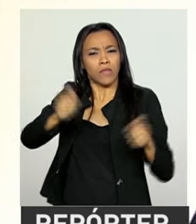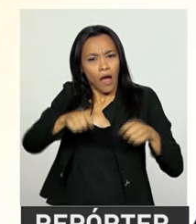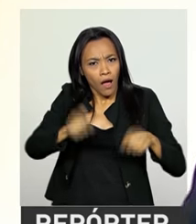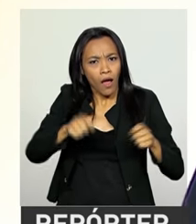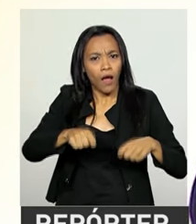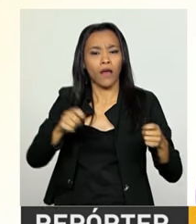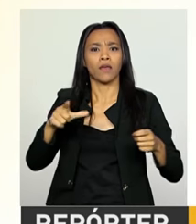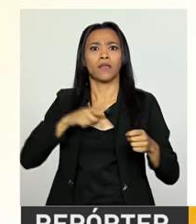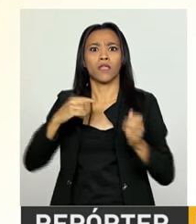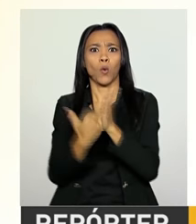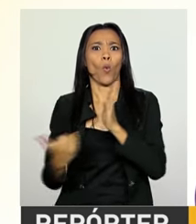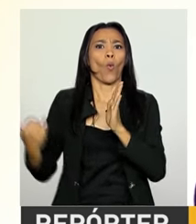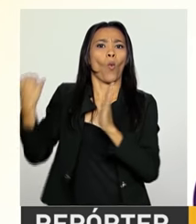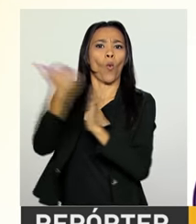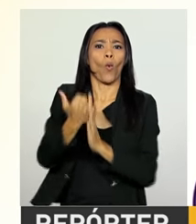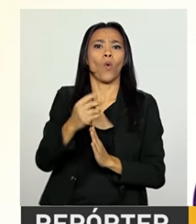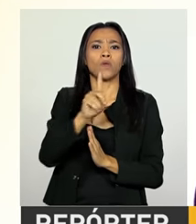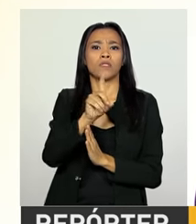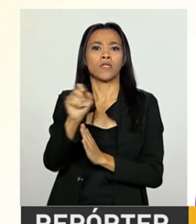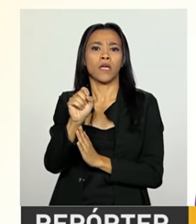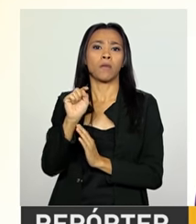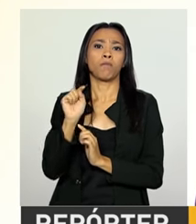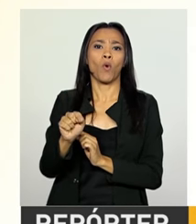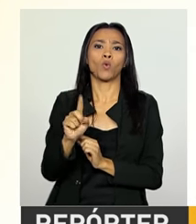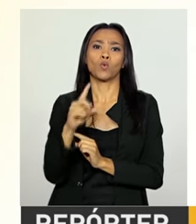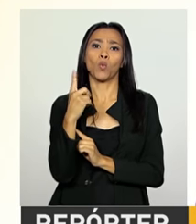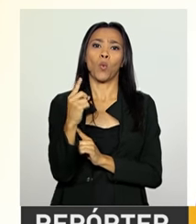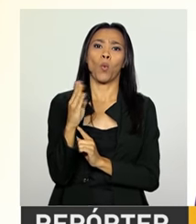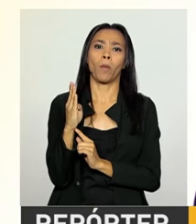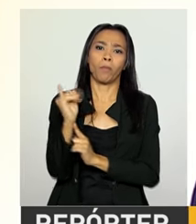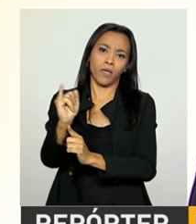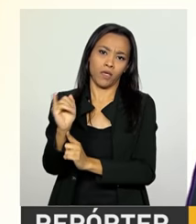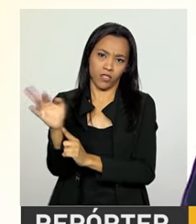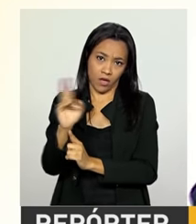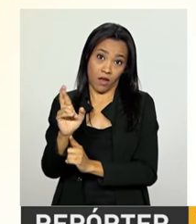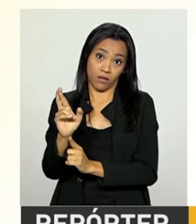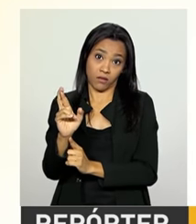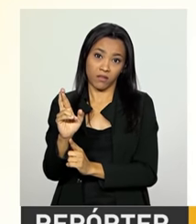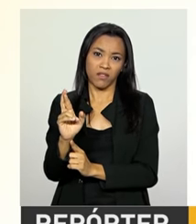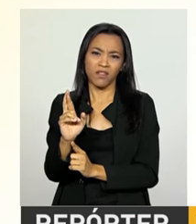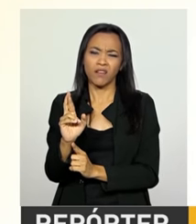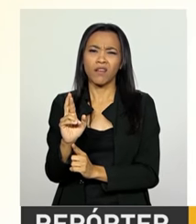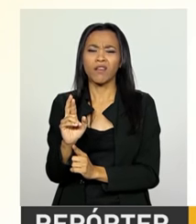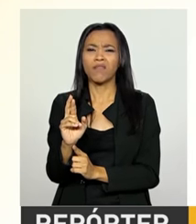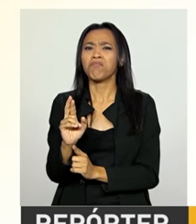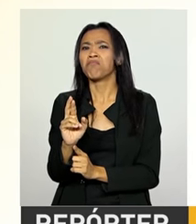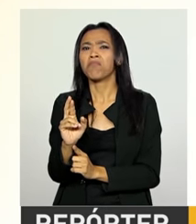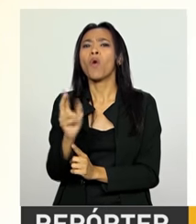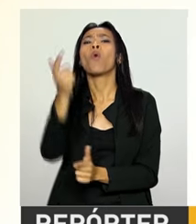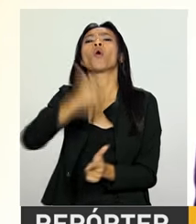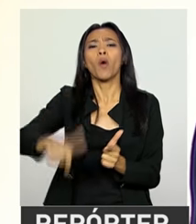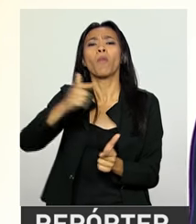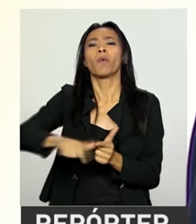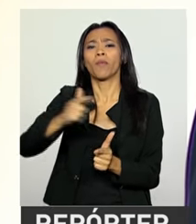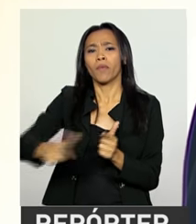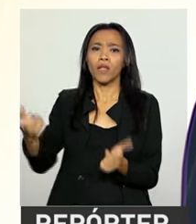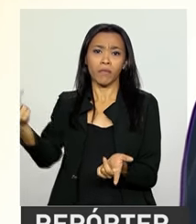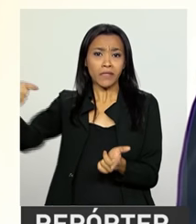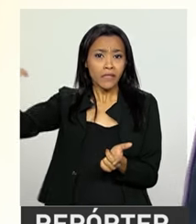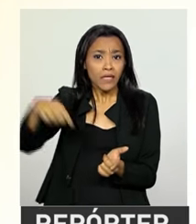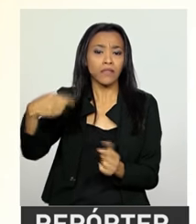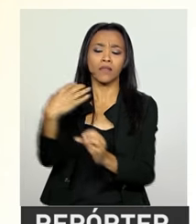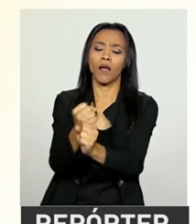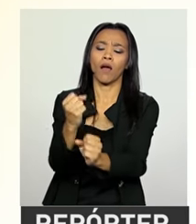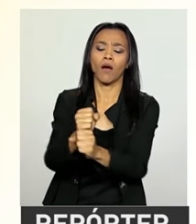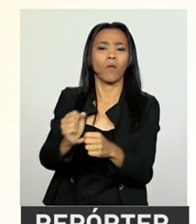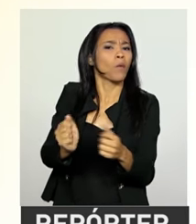um superávit de 100,1 bilhões de reais da Previdência. Onde é que está o problema deste